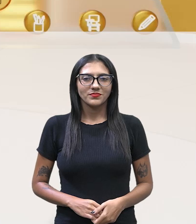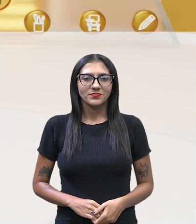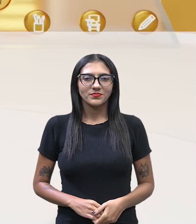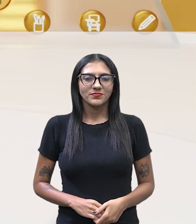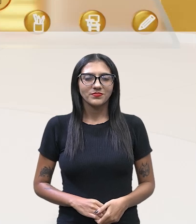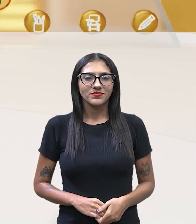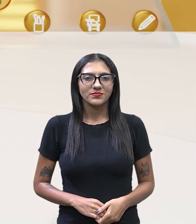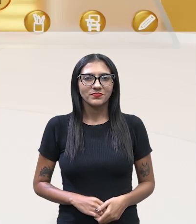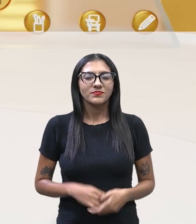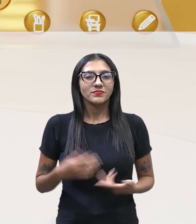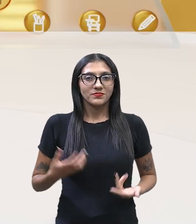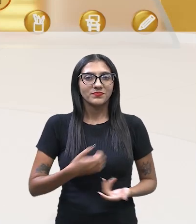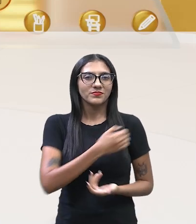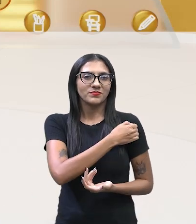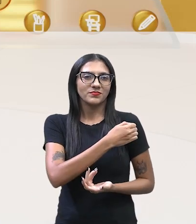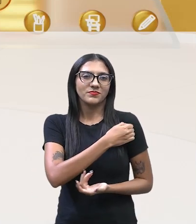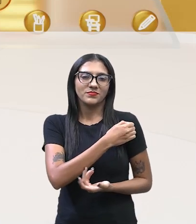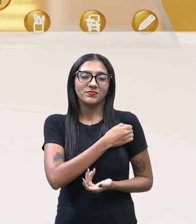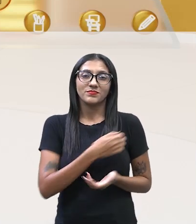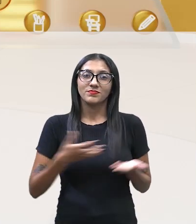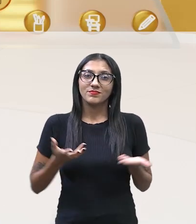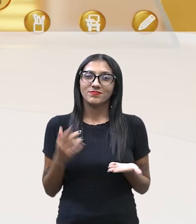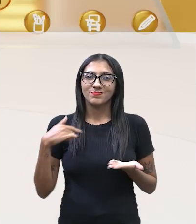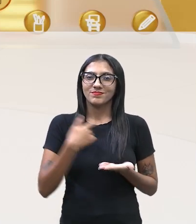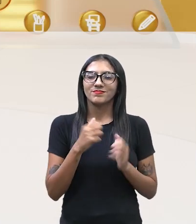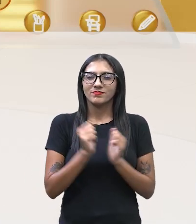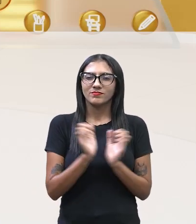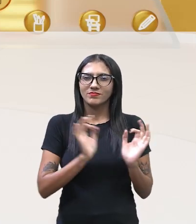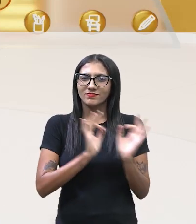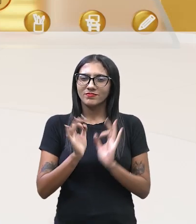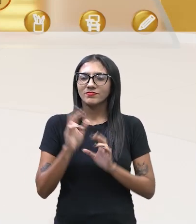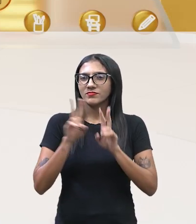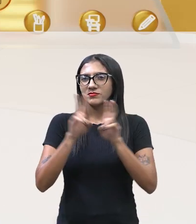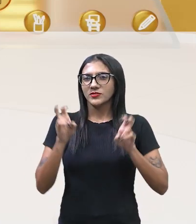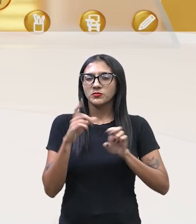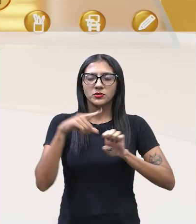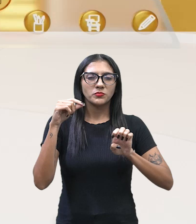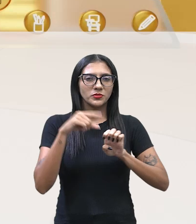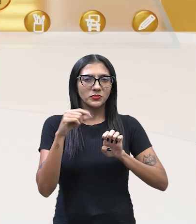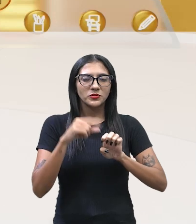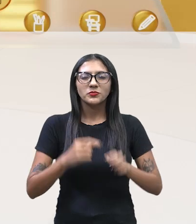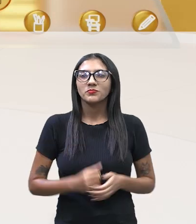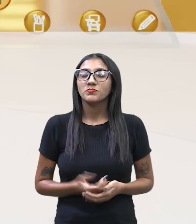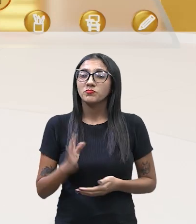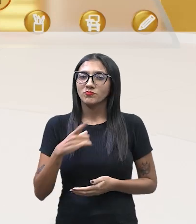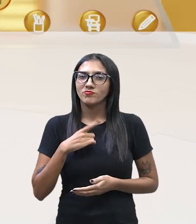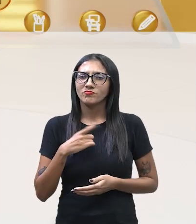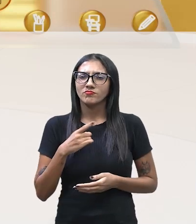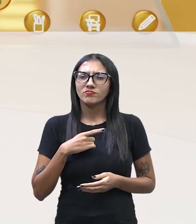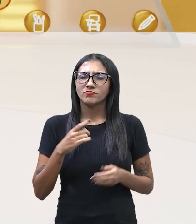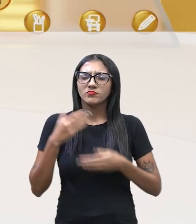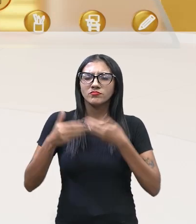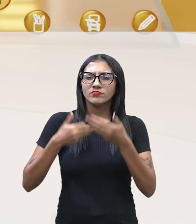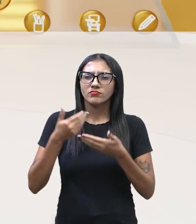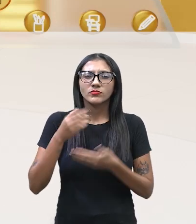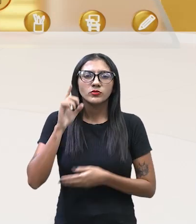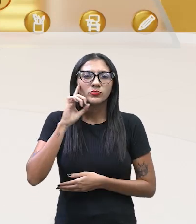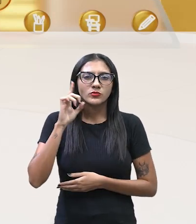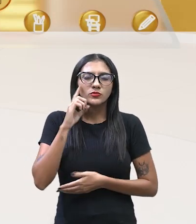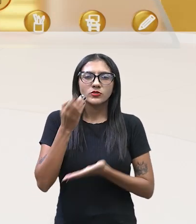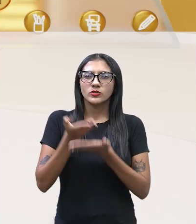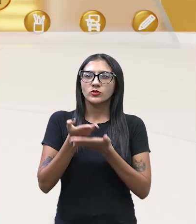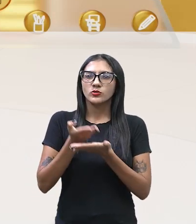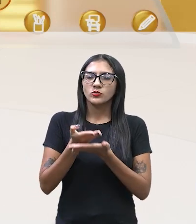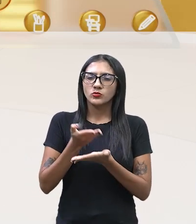Então, meu povo, estamos aqui para falar um pouco mais sobre o empreendedorismo, né? A gente já vem acompanhando aí uma rotina, né, de